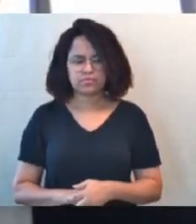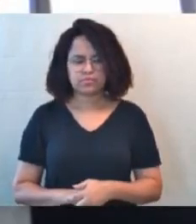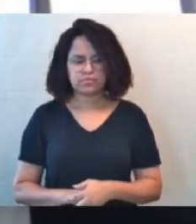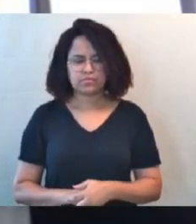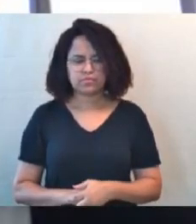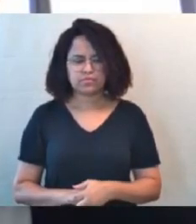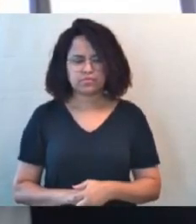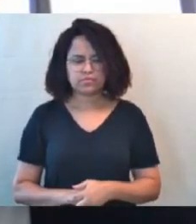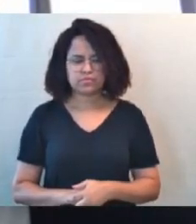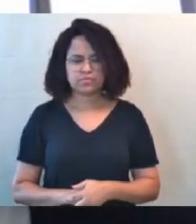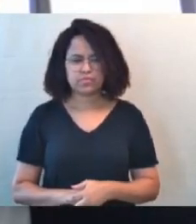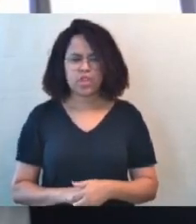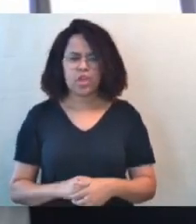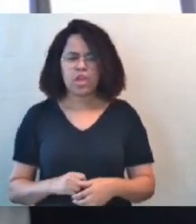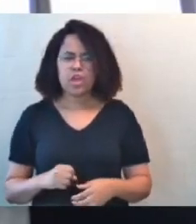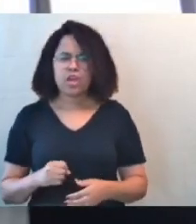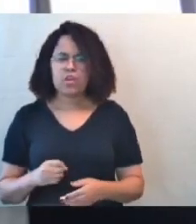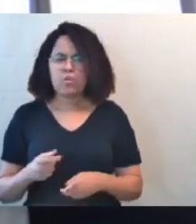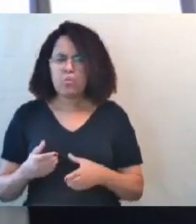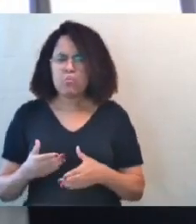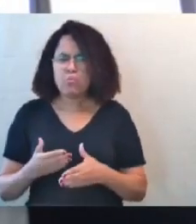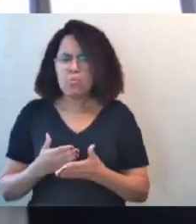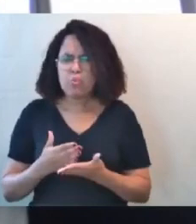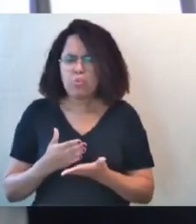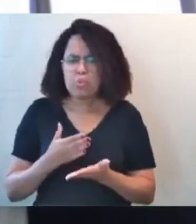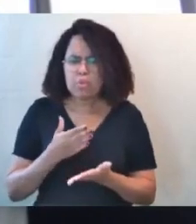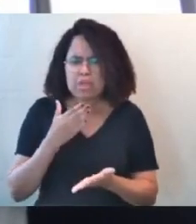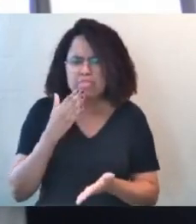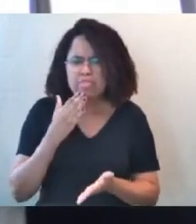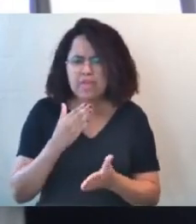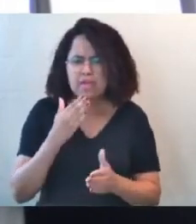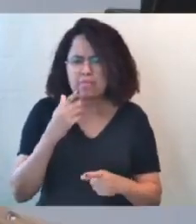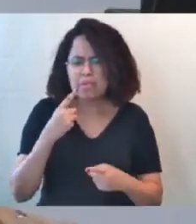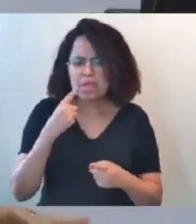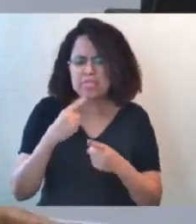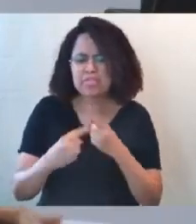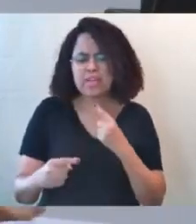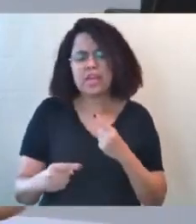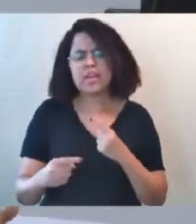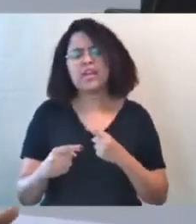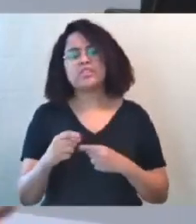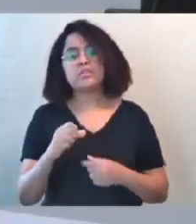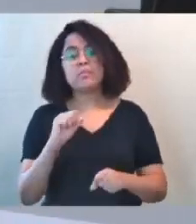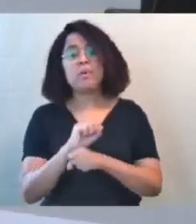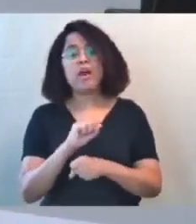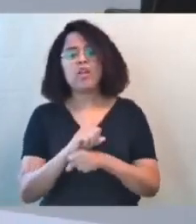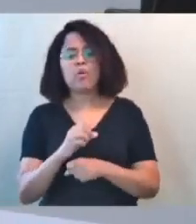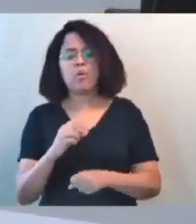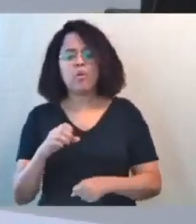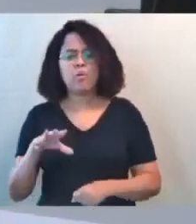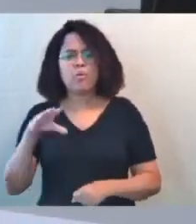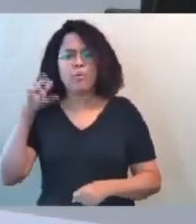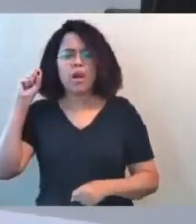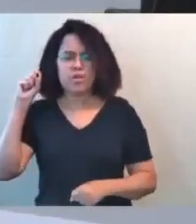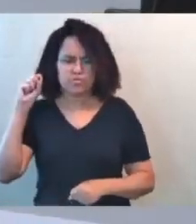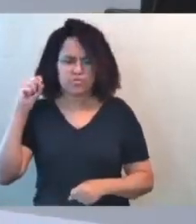No meio da pergunta da vereadora, parou o áudio dela. Ah, então, onde que